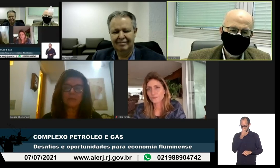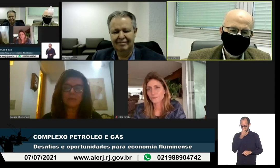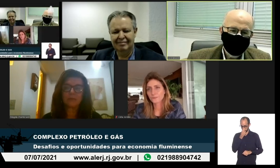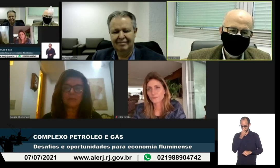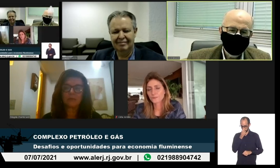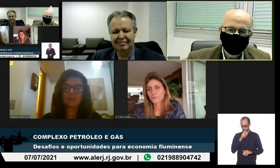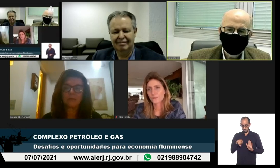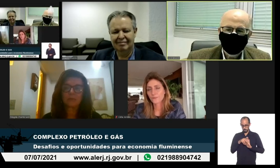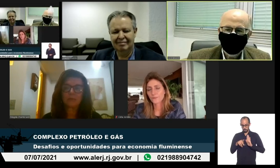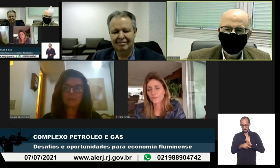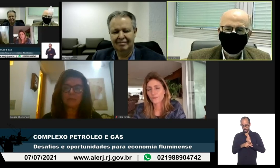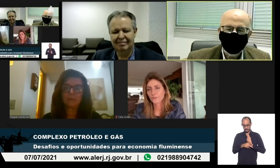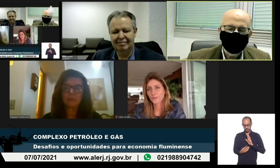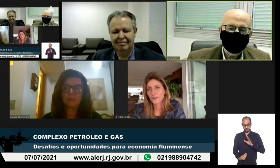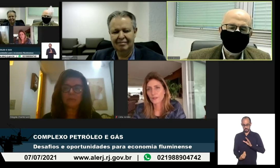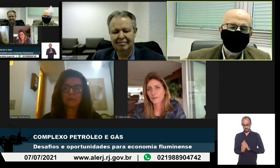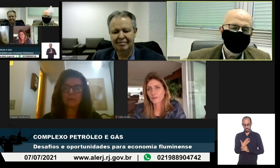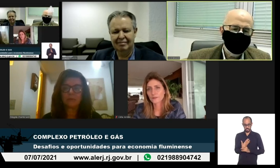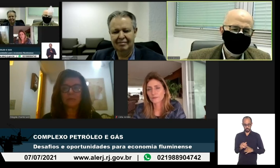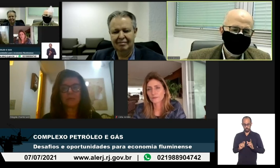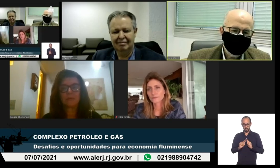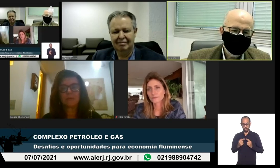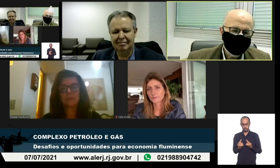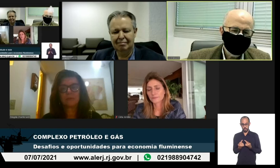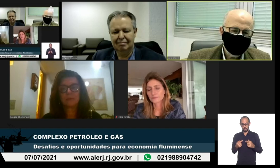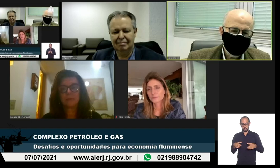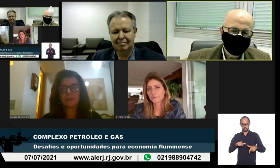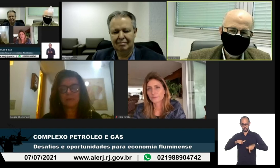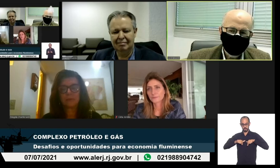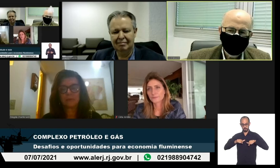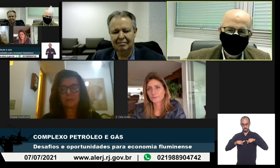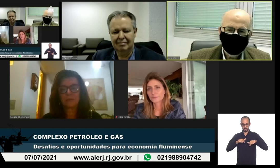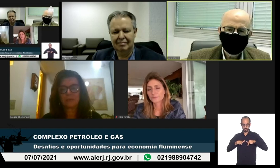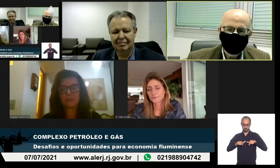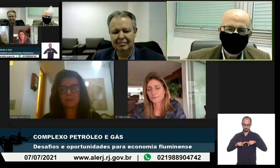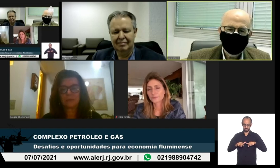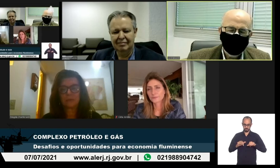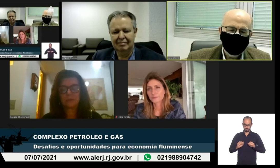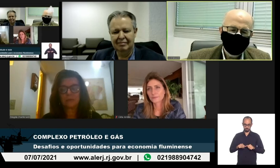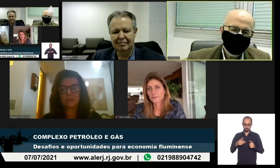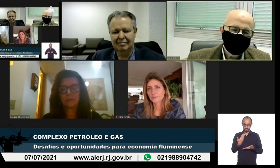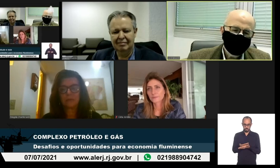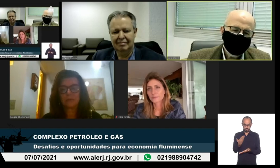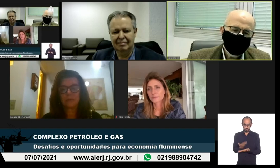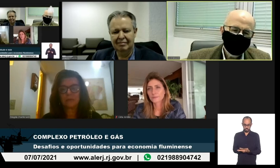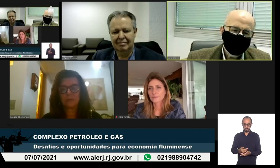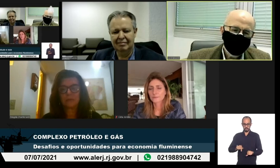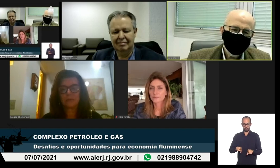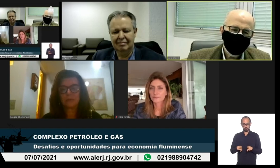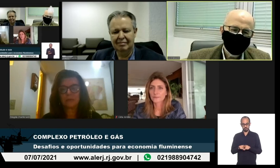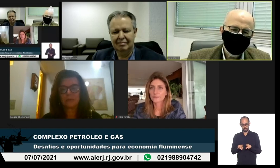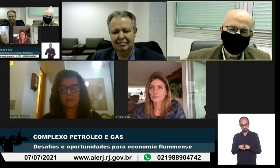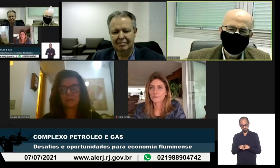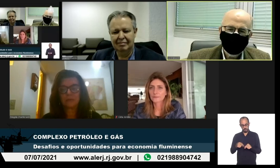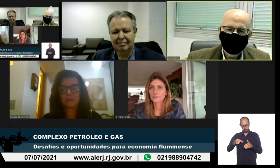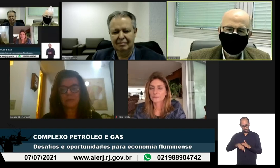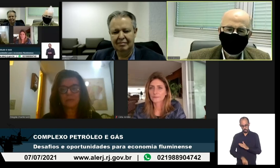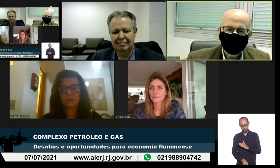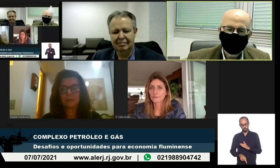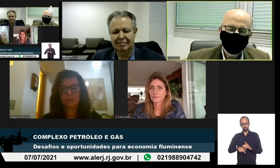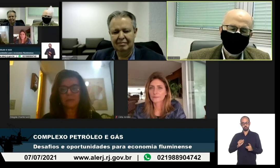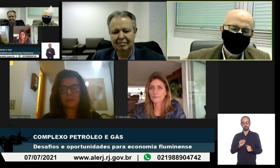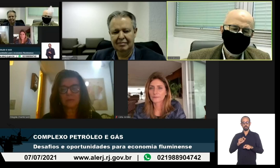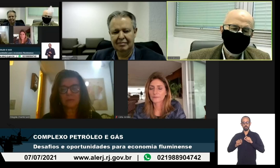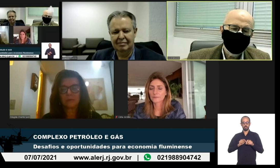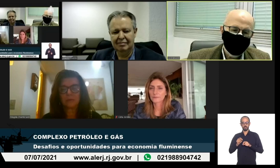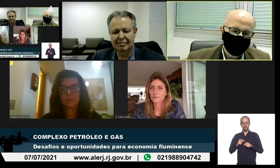portaria criando um grupo de trabalho, né, para estudar mais profundamente